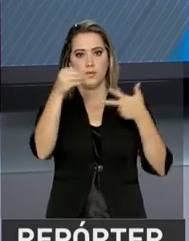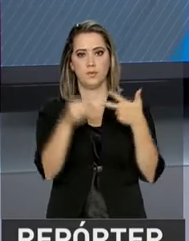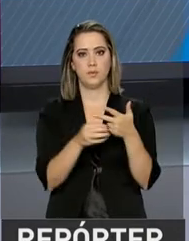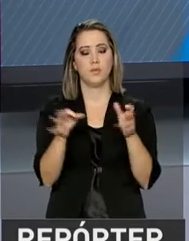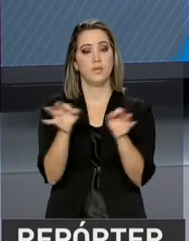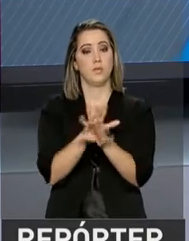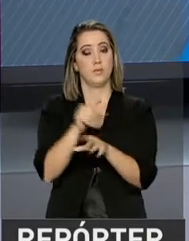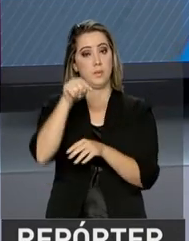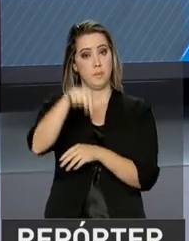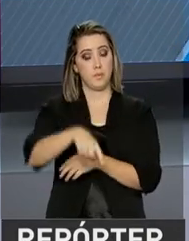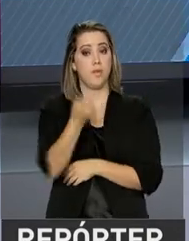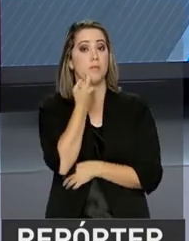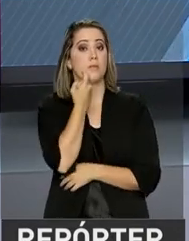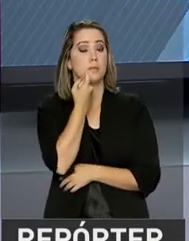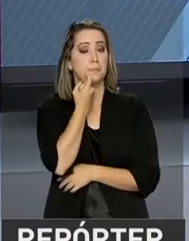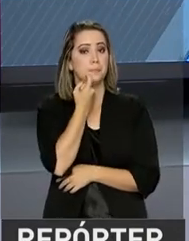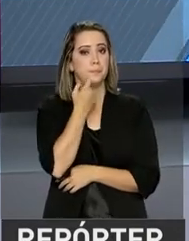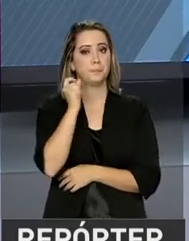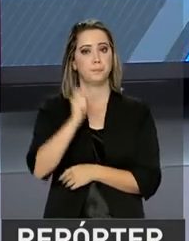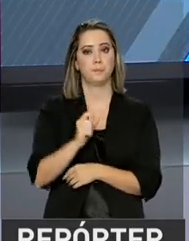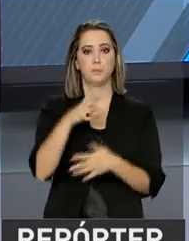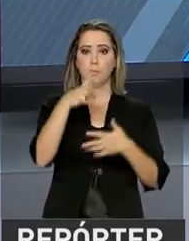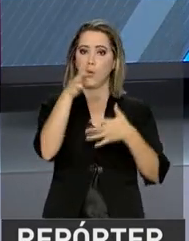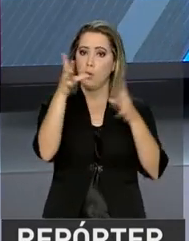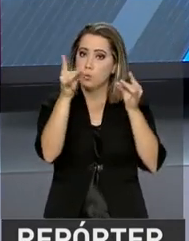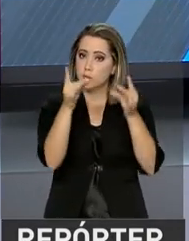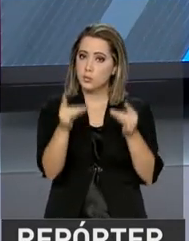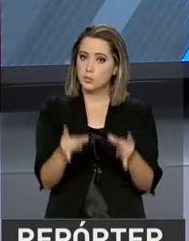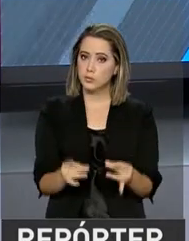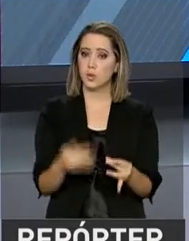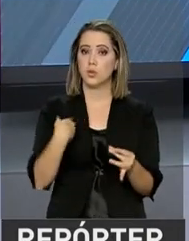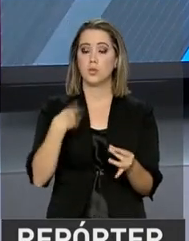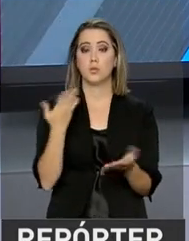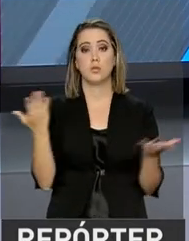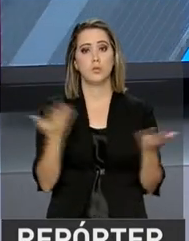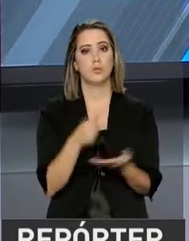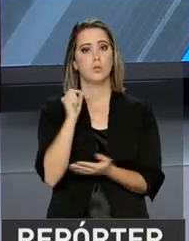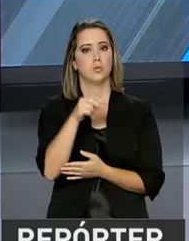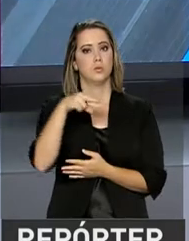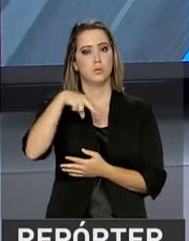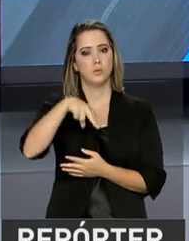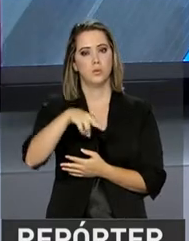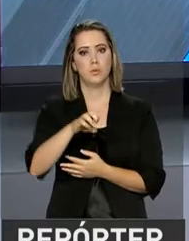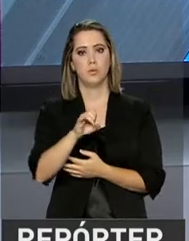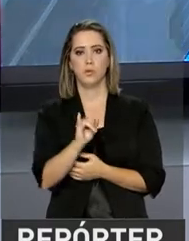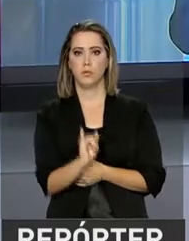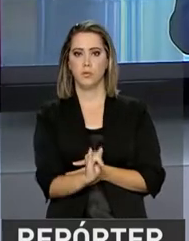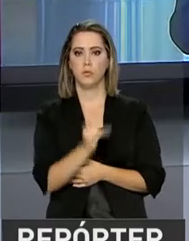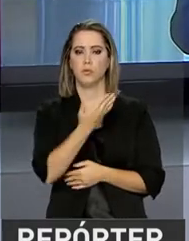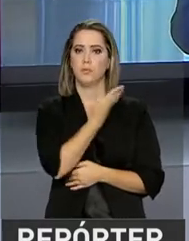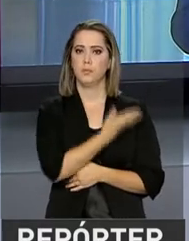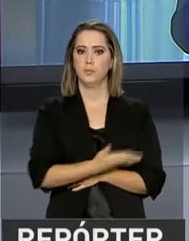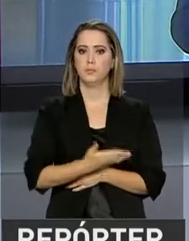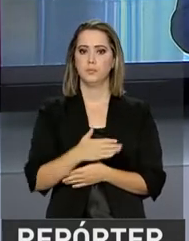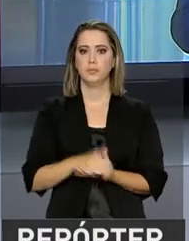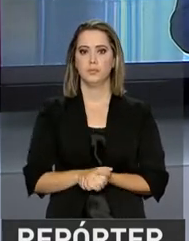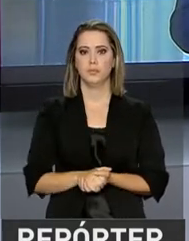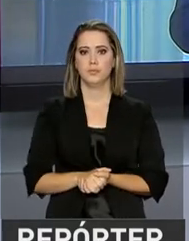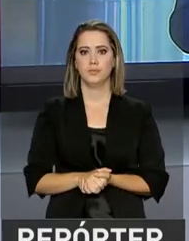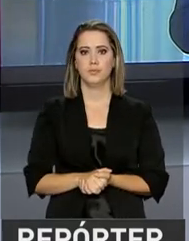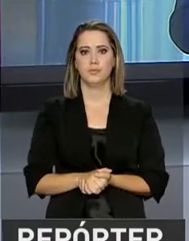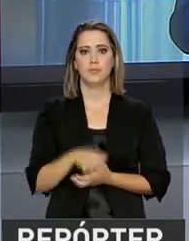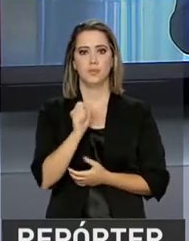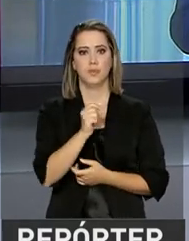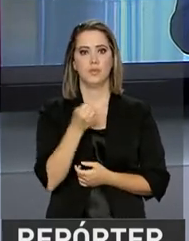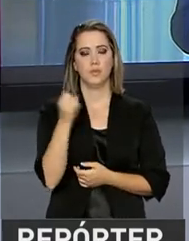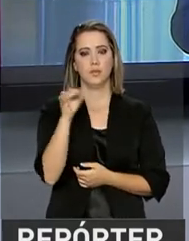Ensino Médio, o Enem, terminam nesta sexta-feira. E quem tem as informações para a gente sobre o Enem é o repórter